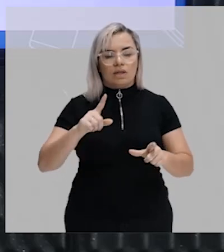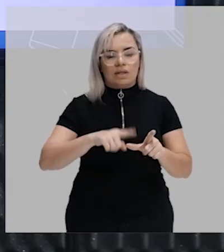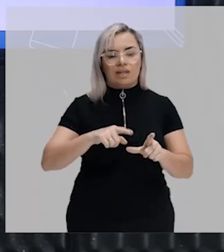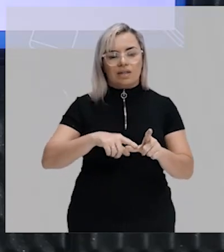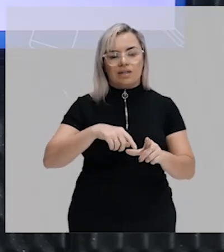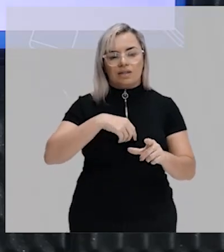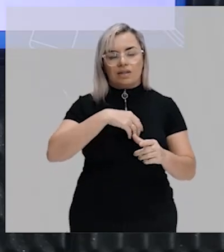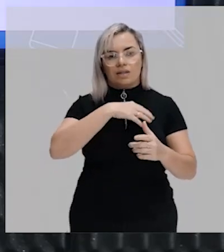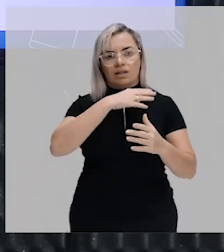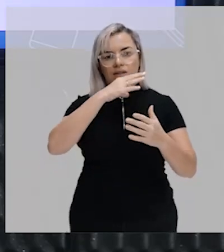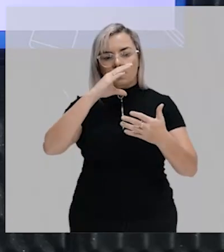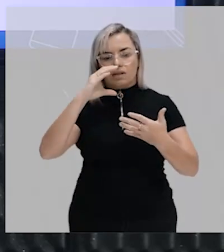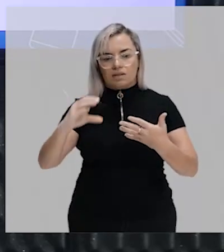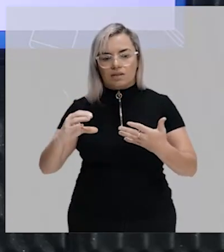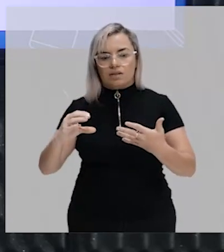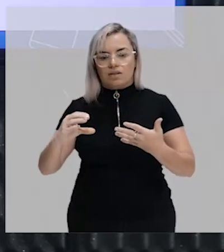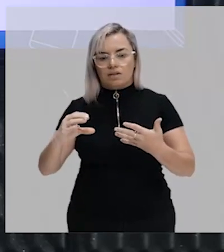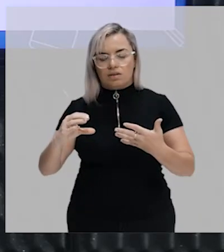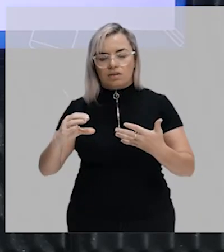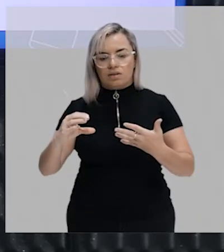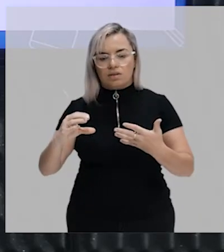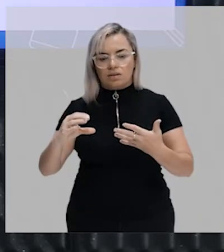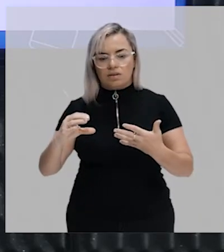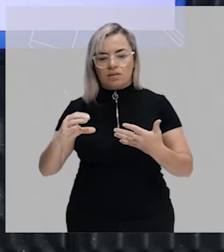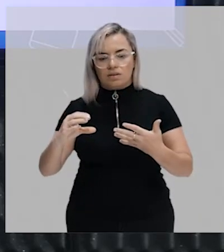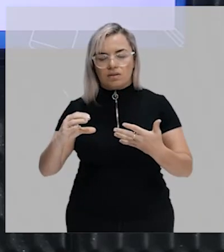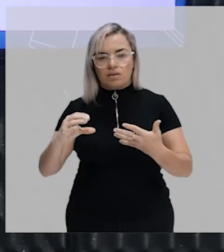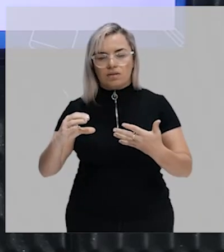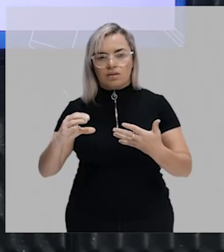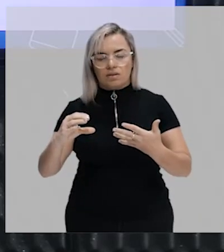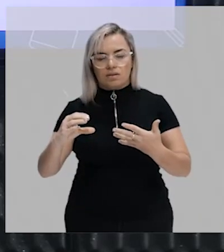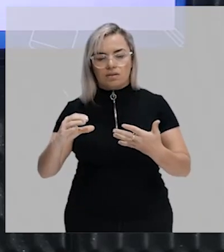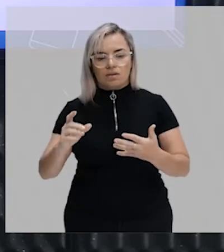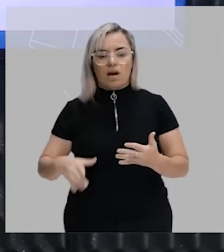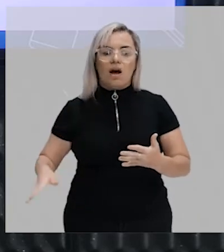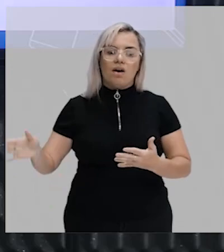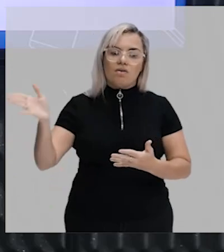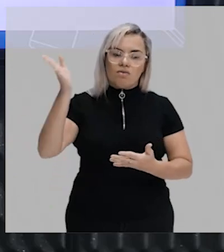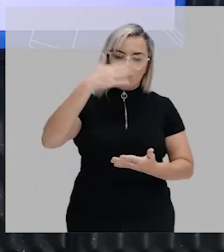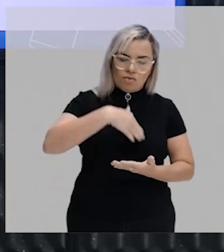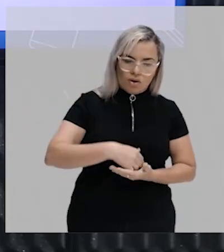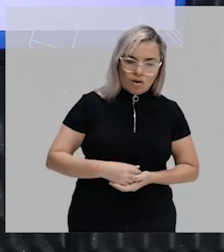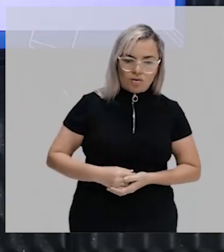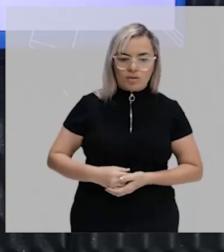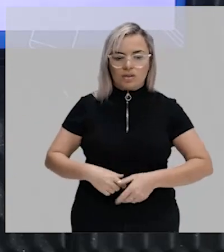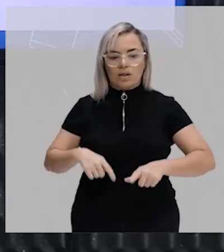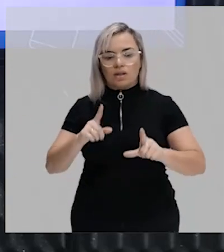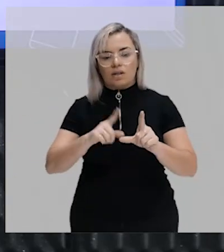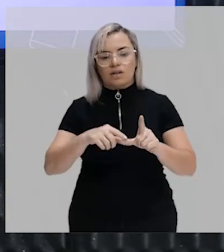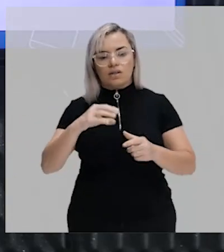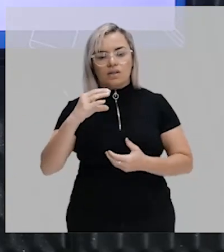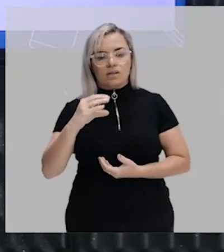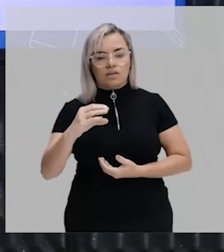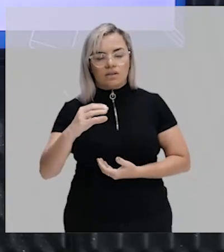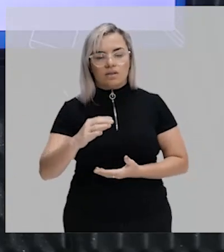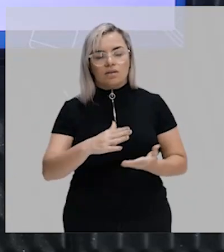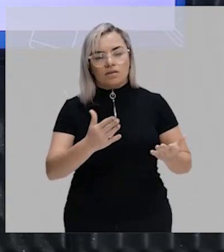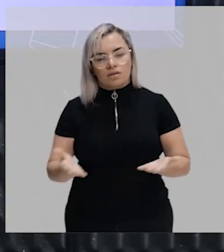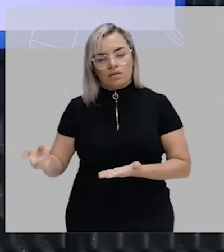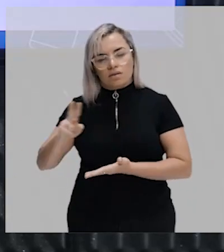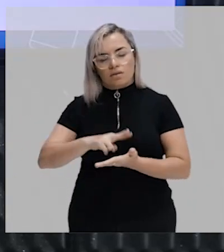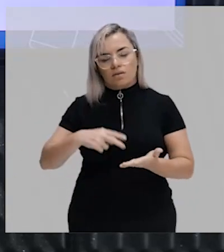coordenante copulativa. Conjunção coordenante copulativa. Então, trajimos pollo